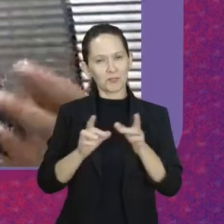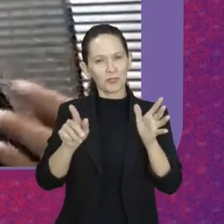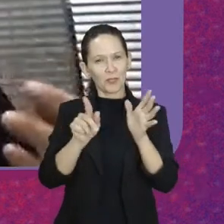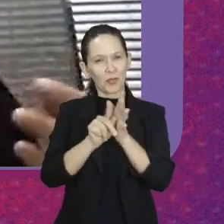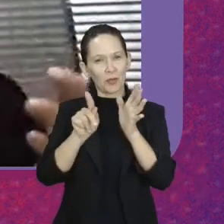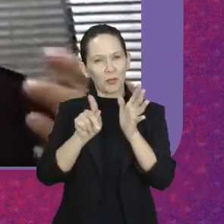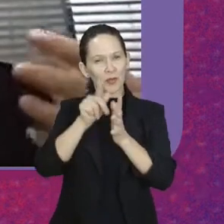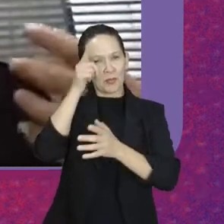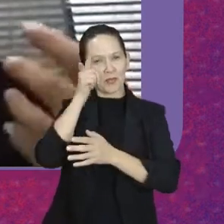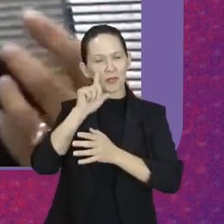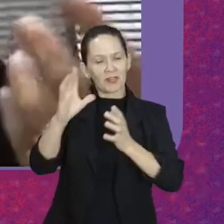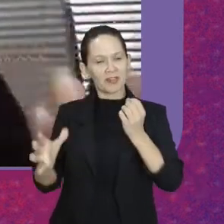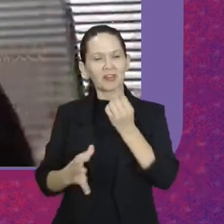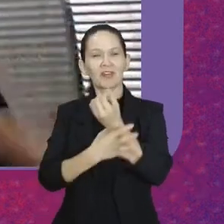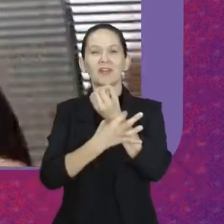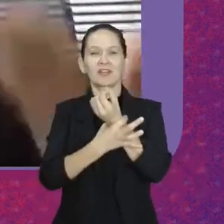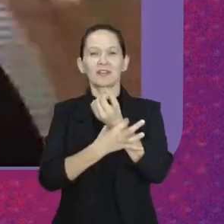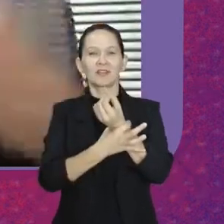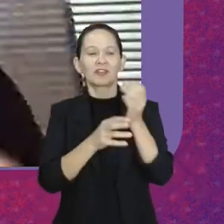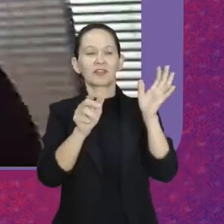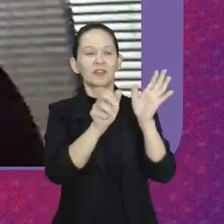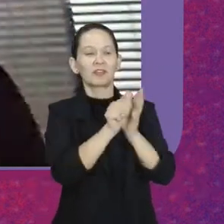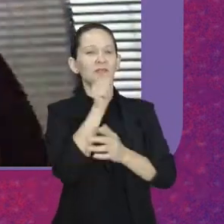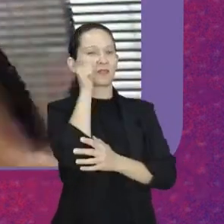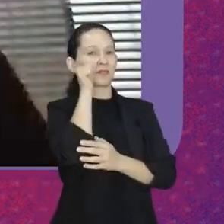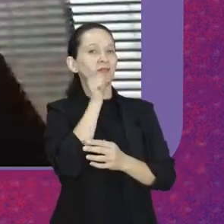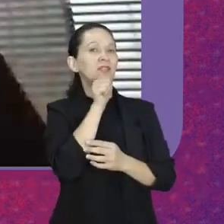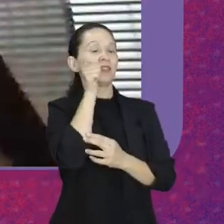que consigam garantir à mulher